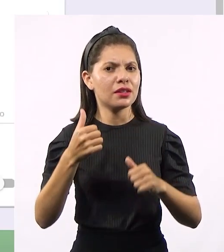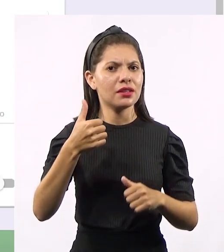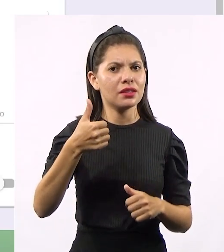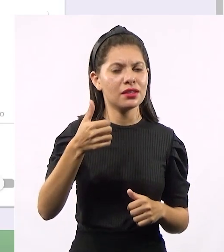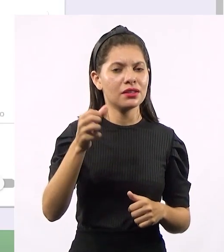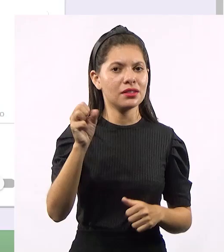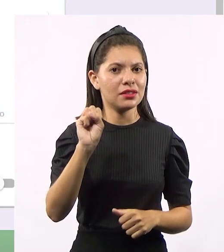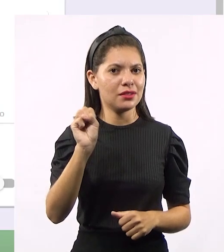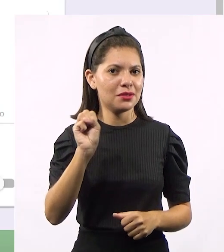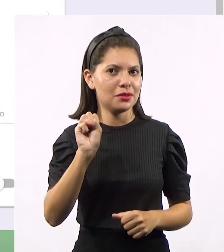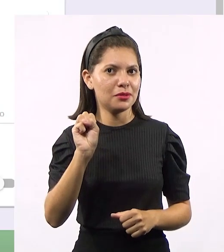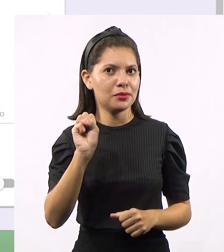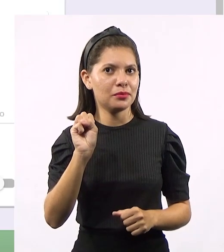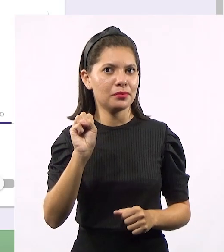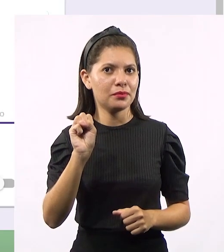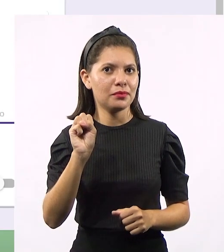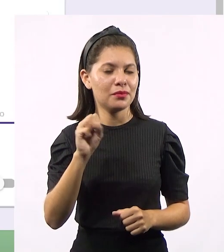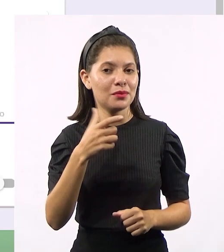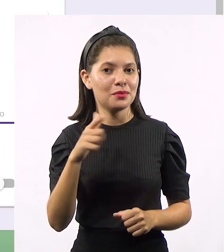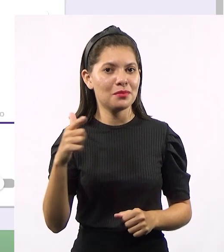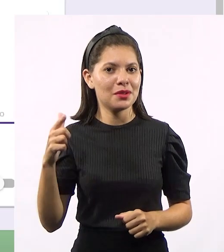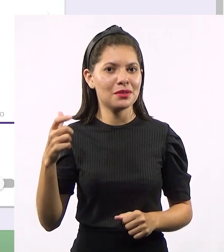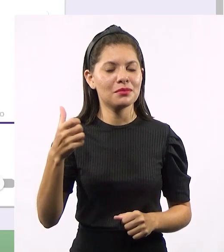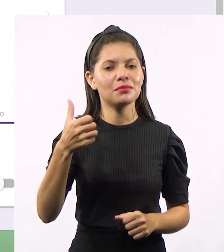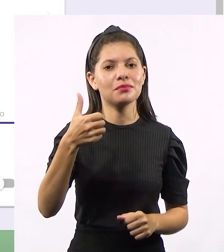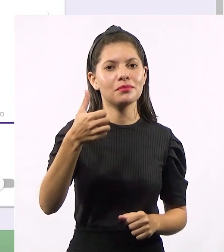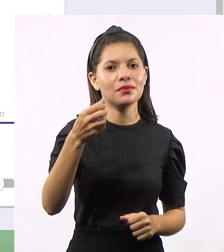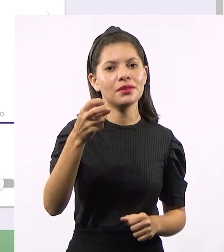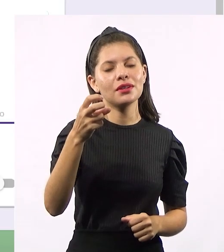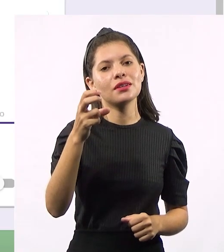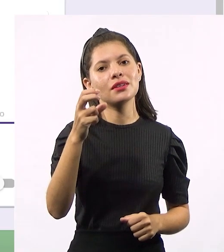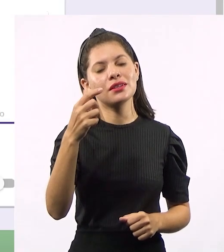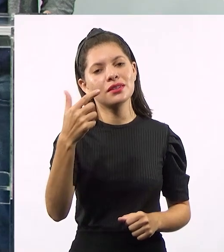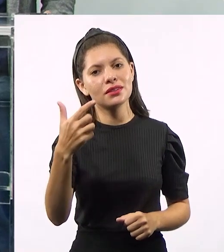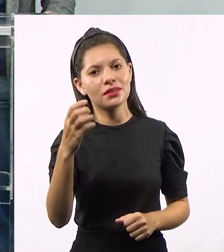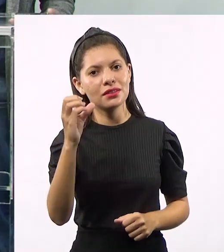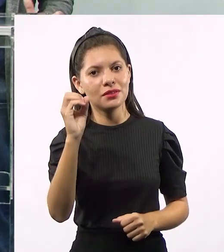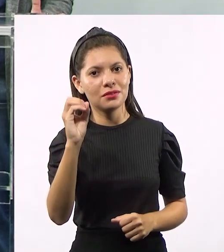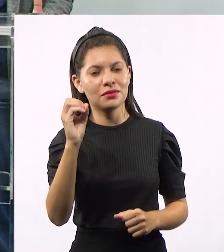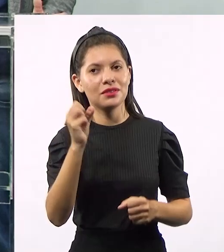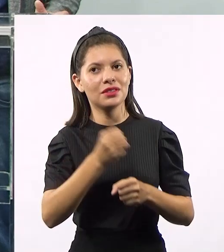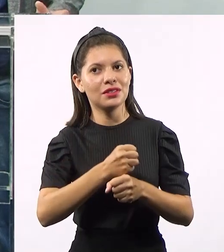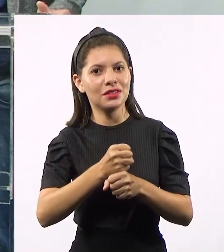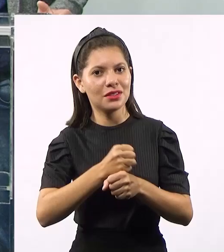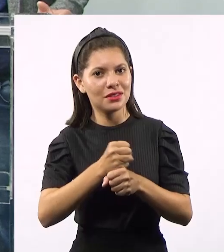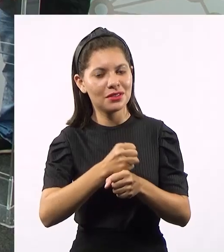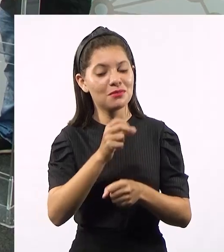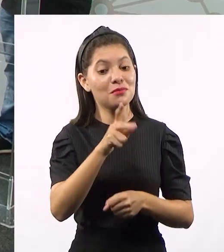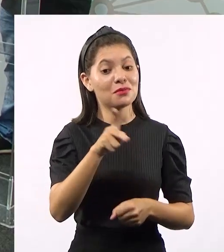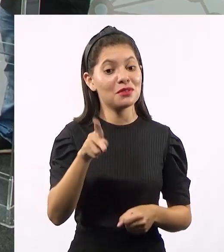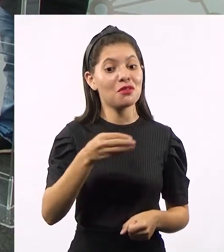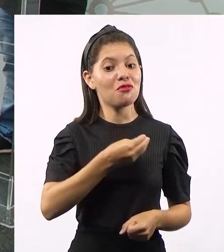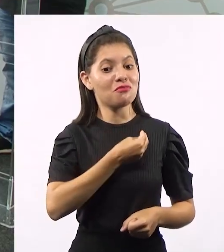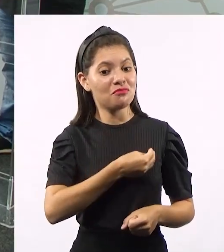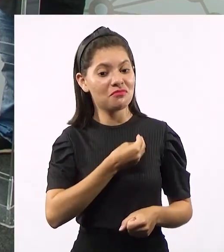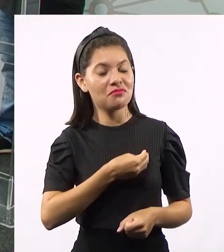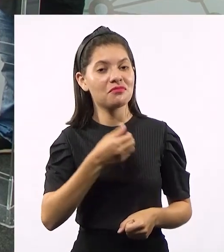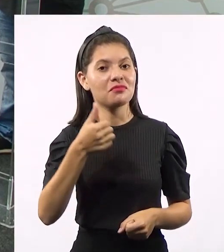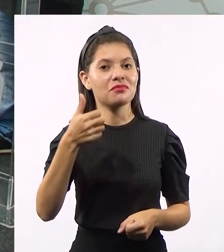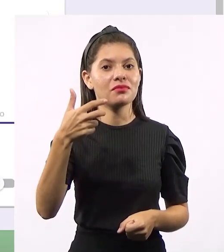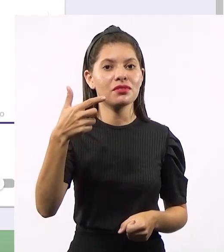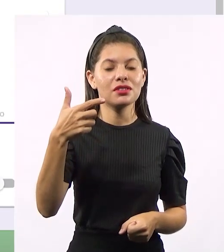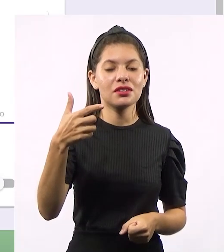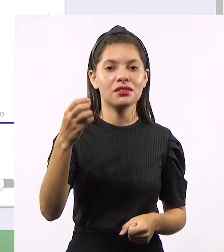e no máximo 120 anos, tá? Supondo que o professor sobreviva até 120 anos. E posso